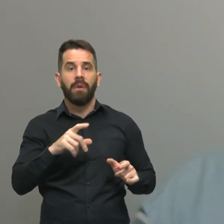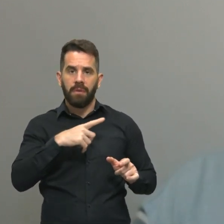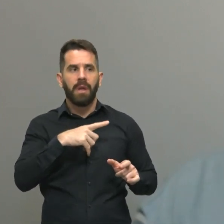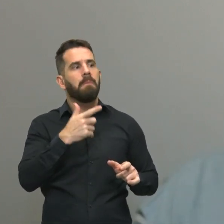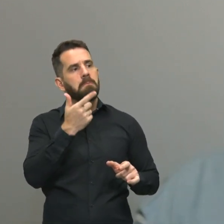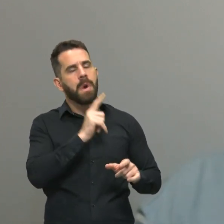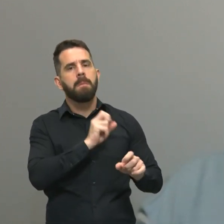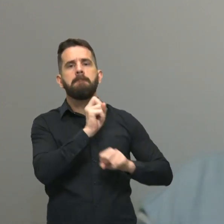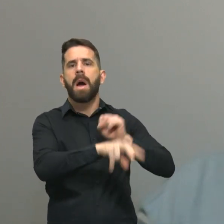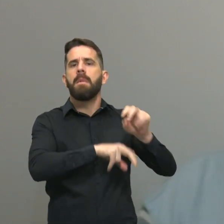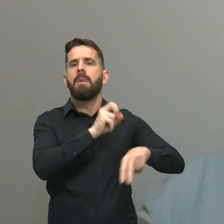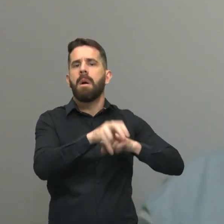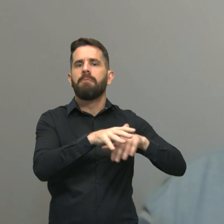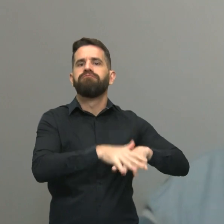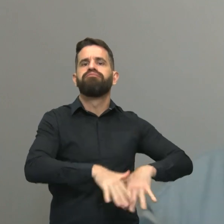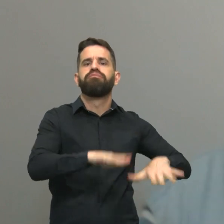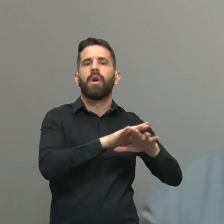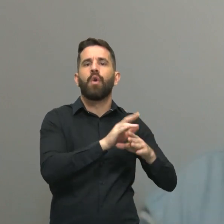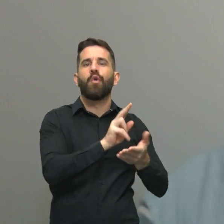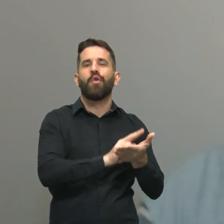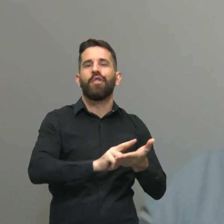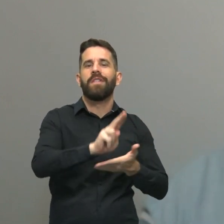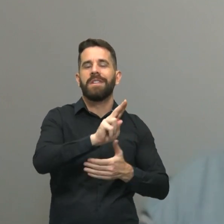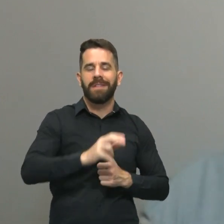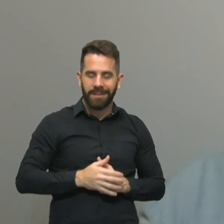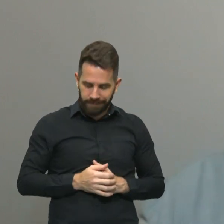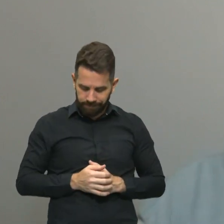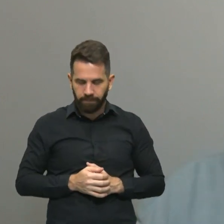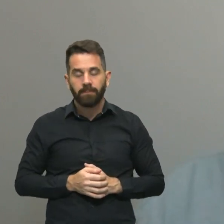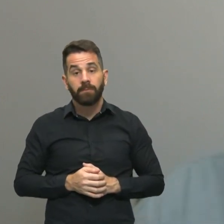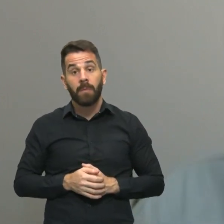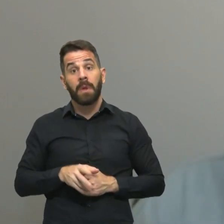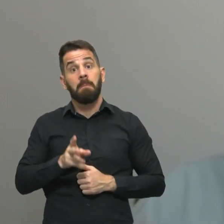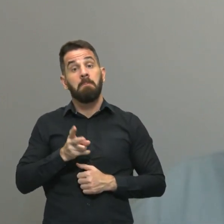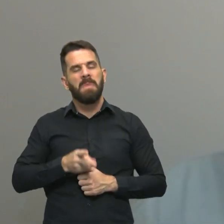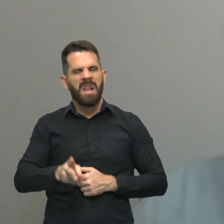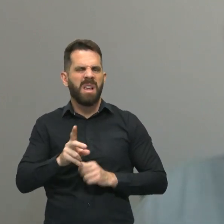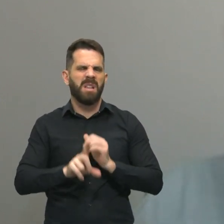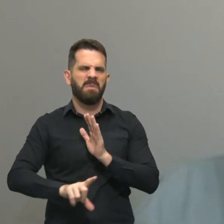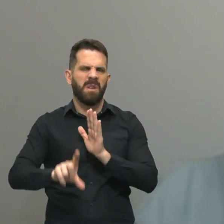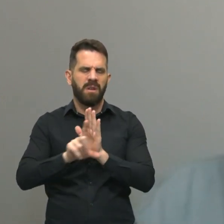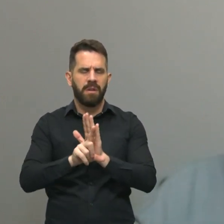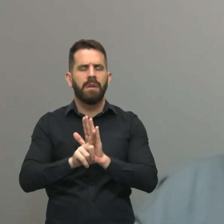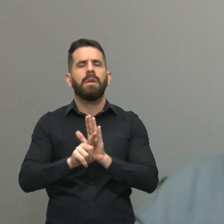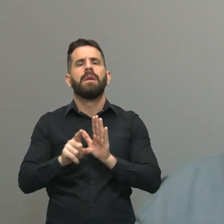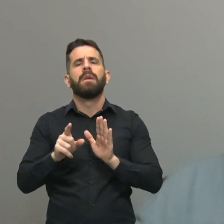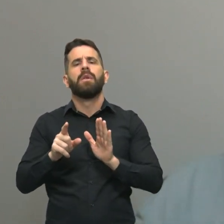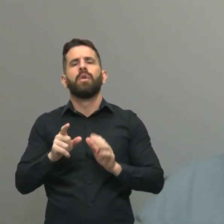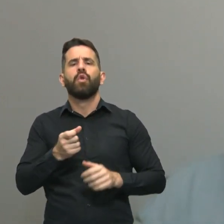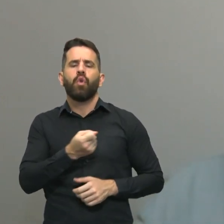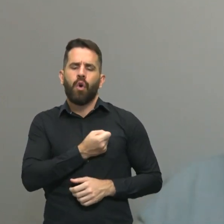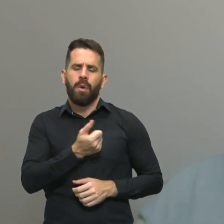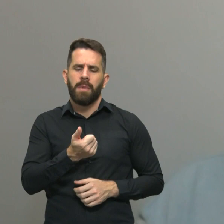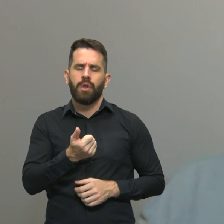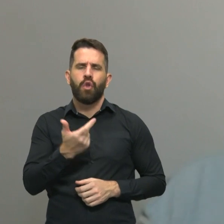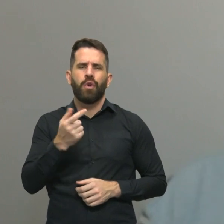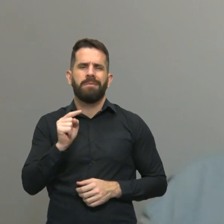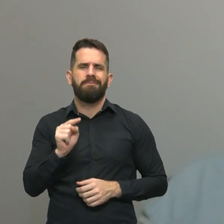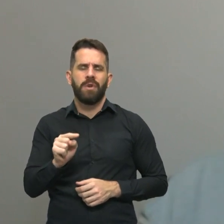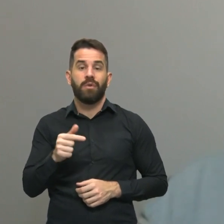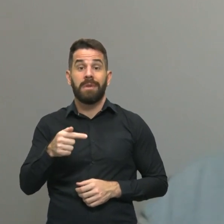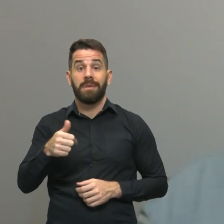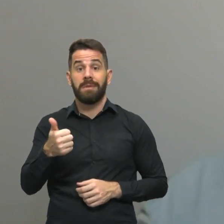nesse mesmo instrumento, que depois foi complementado, a Lei 2.711, que institui a Lei de Cotas